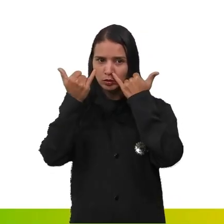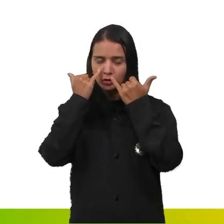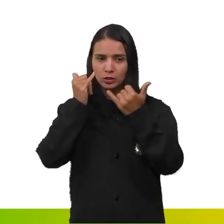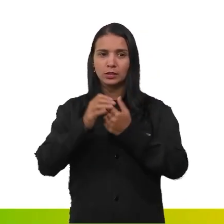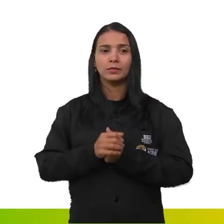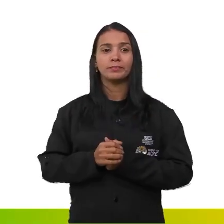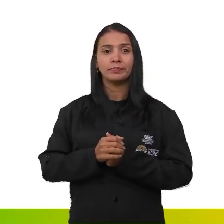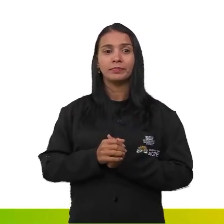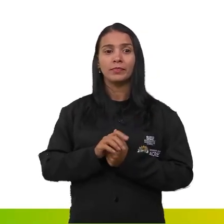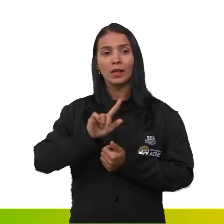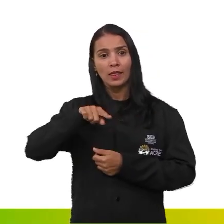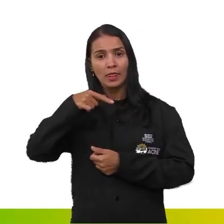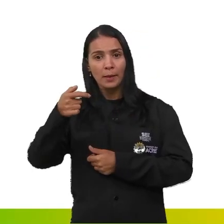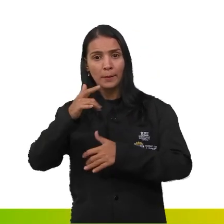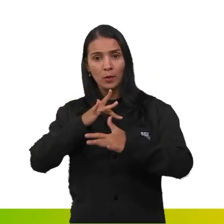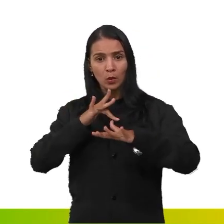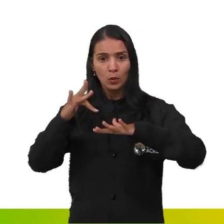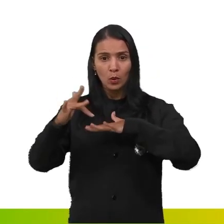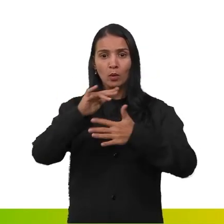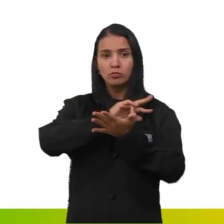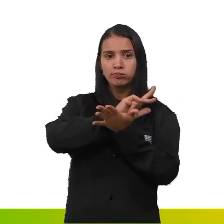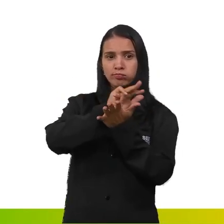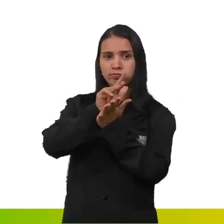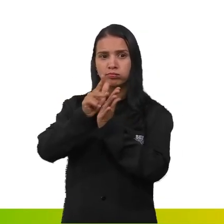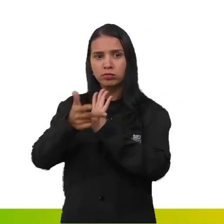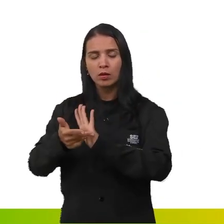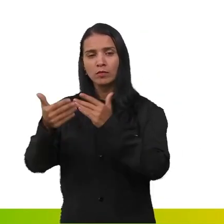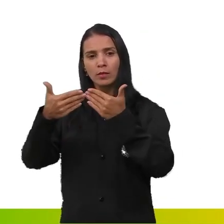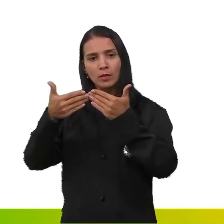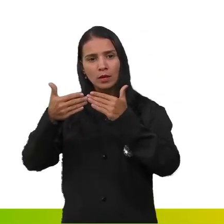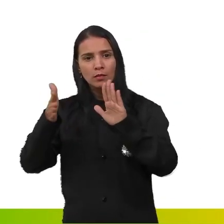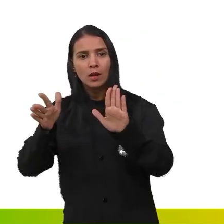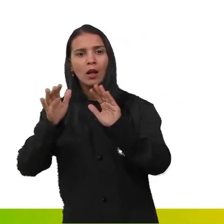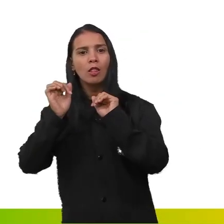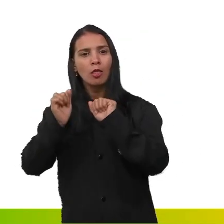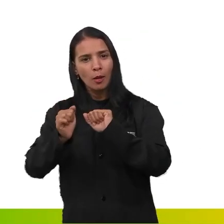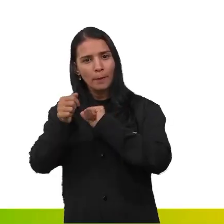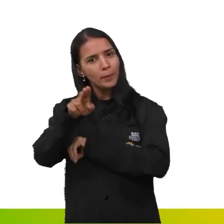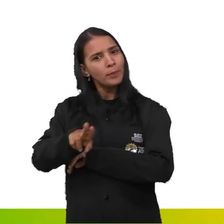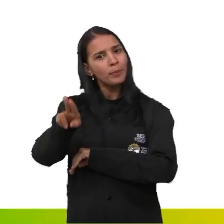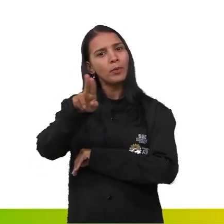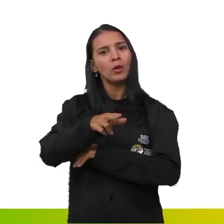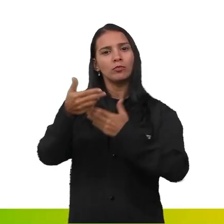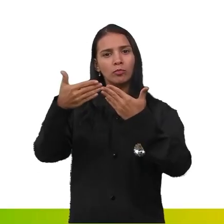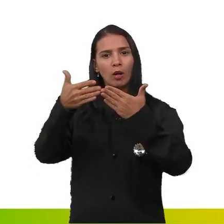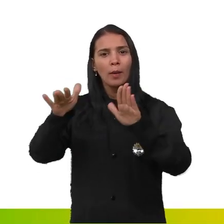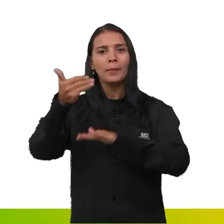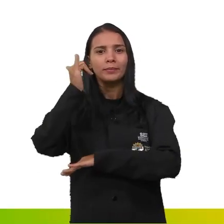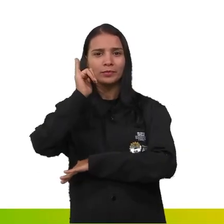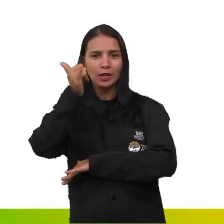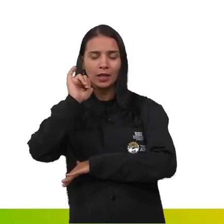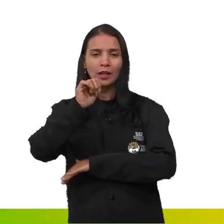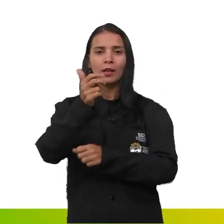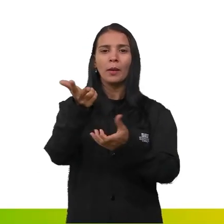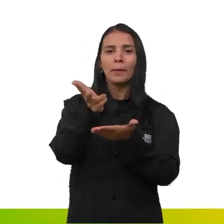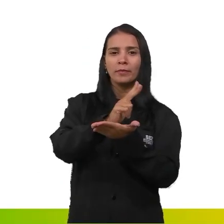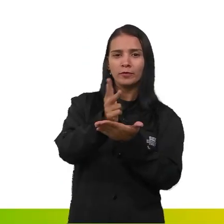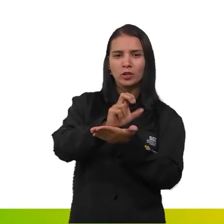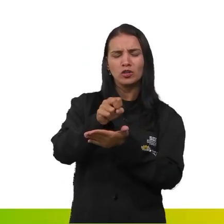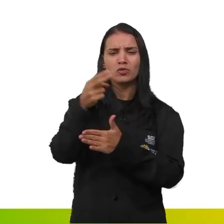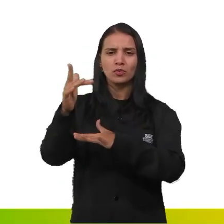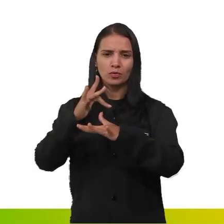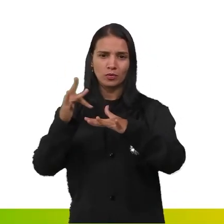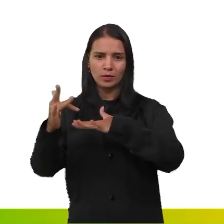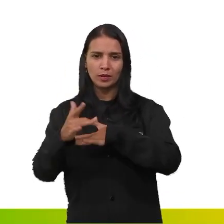transmídia, quando aplica os New Games, permite expandir a narrativa para outros meios, como redes sociais e vídeos, verdadeiro. E é